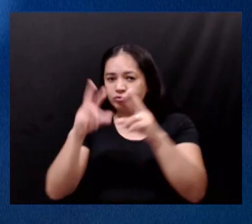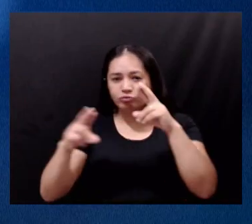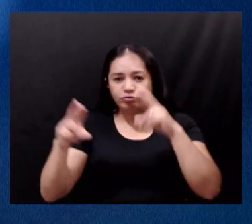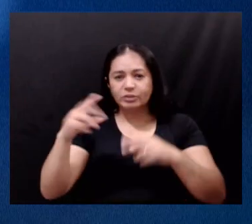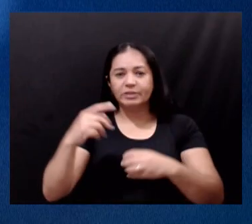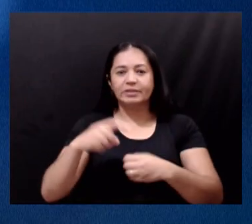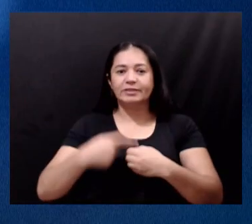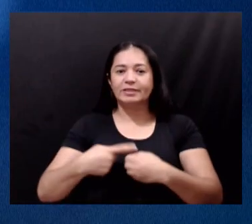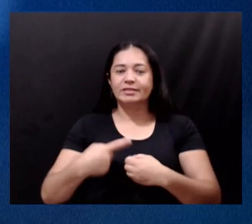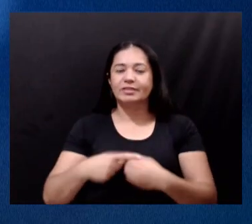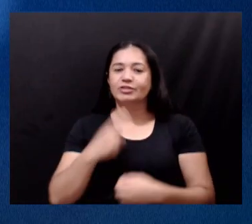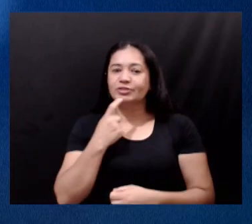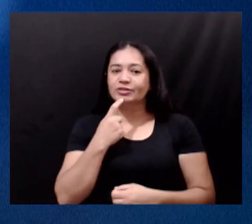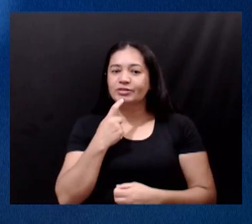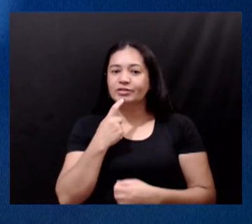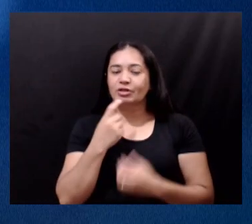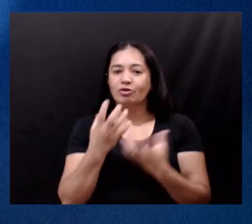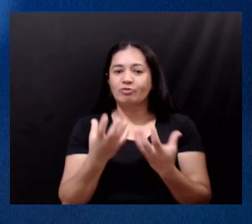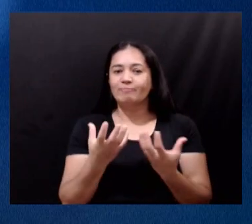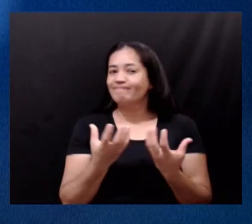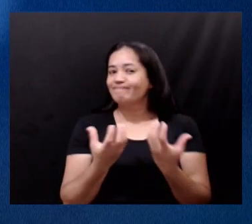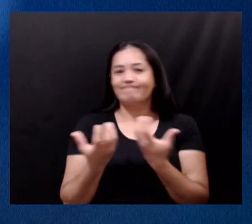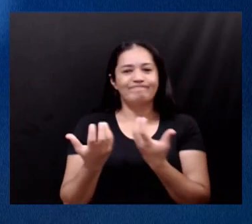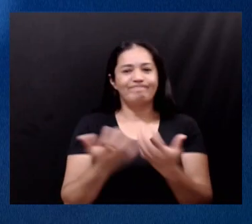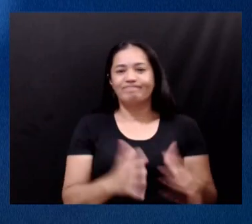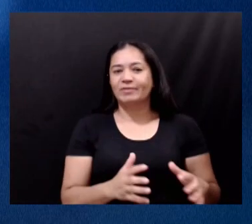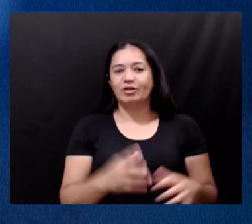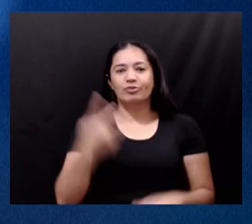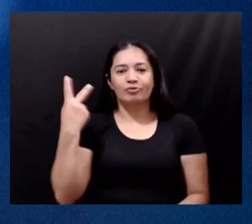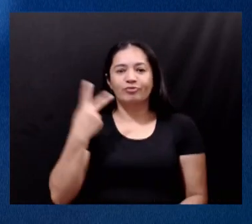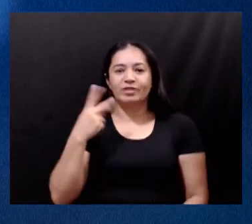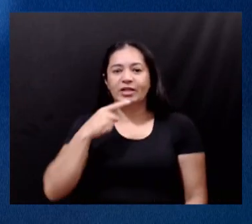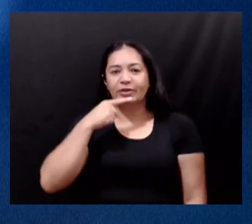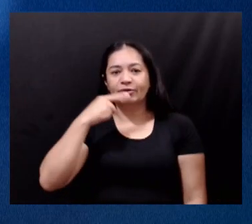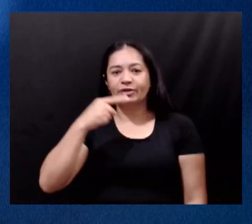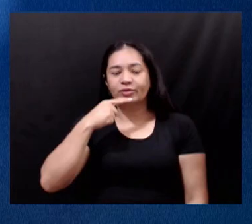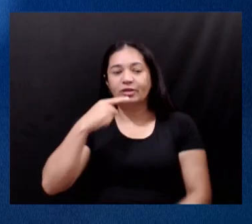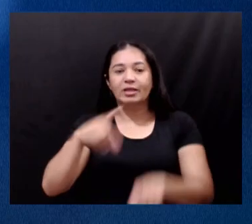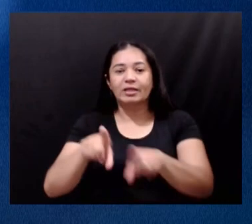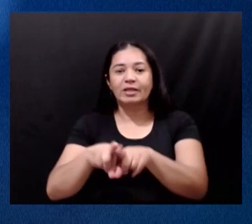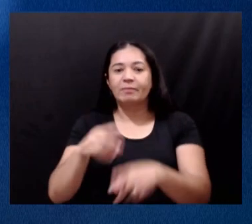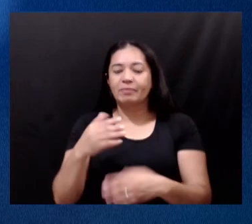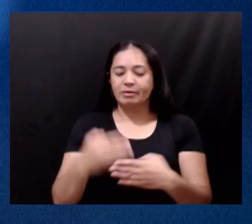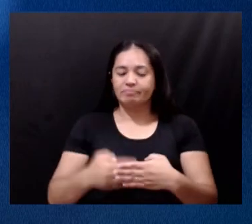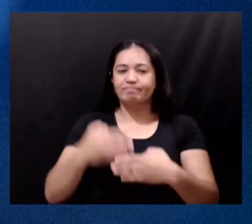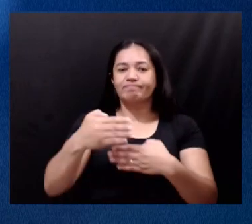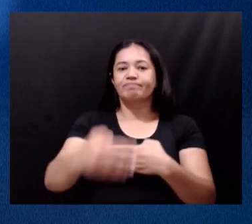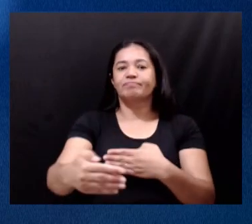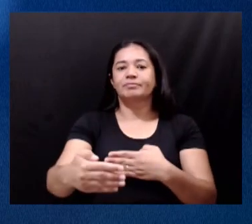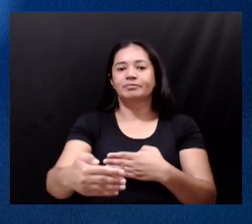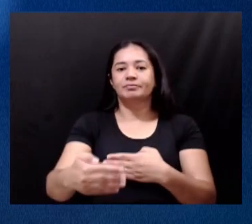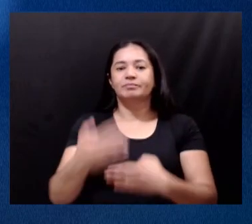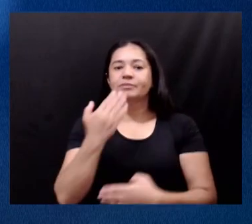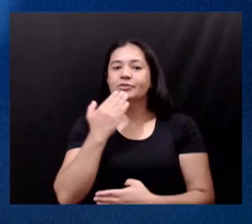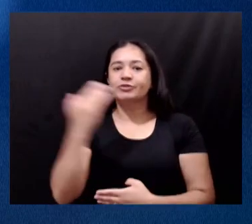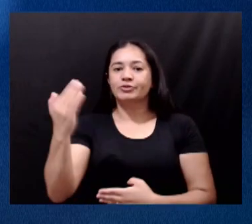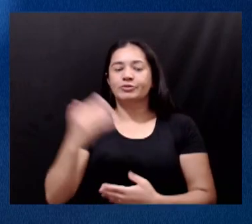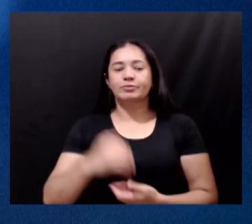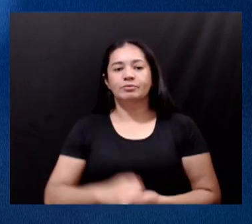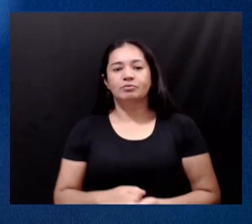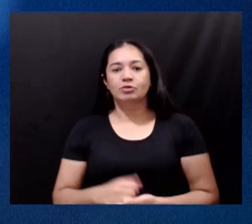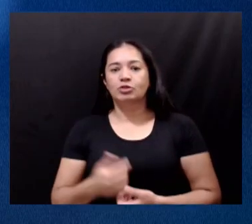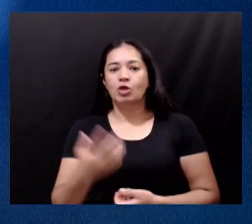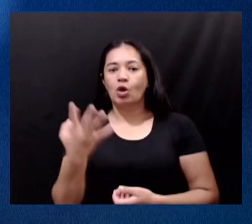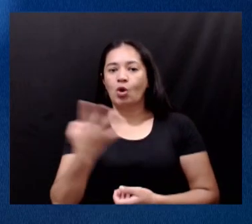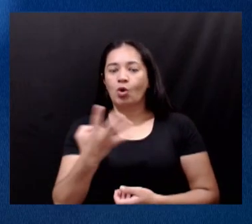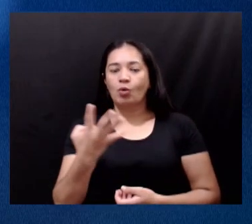parecer contrário do vereador Eduardo Magoga e também pedido de vistas na reunião. O quarto item, de autoria da